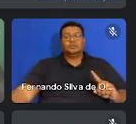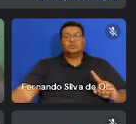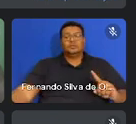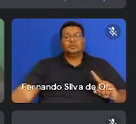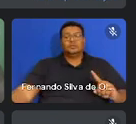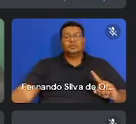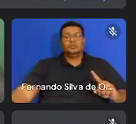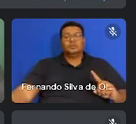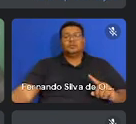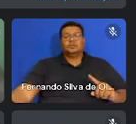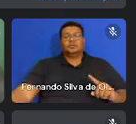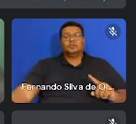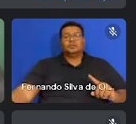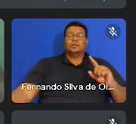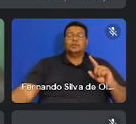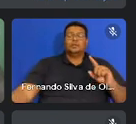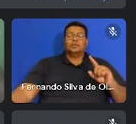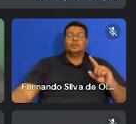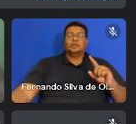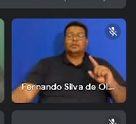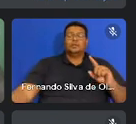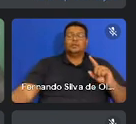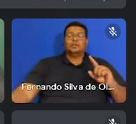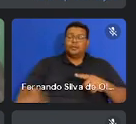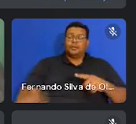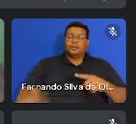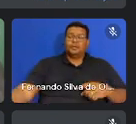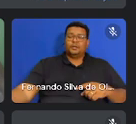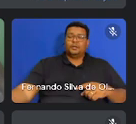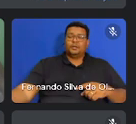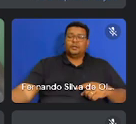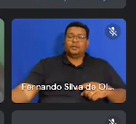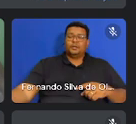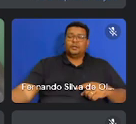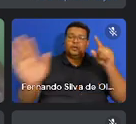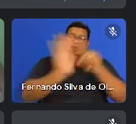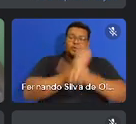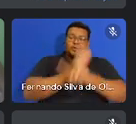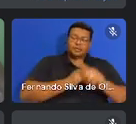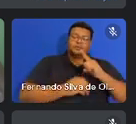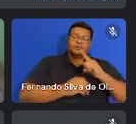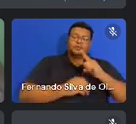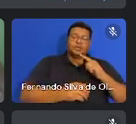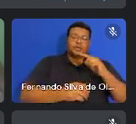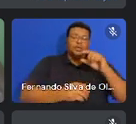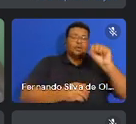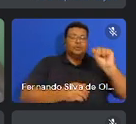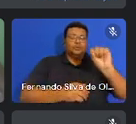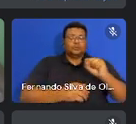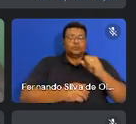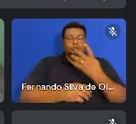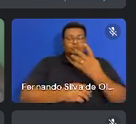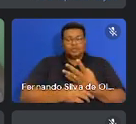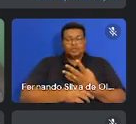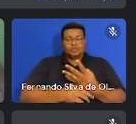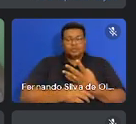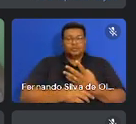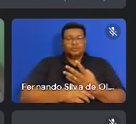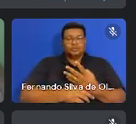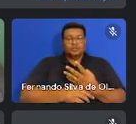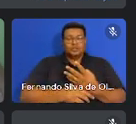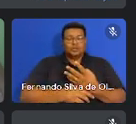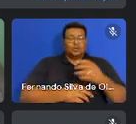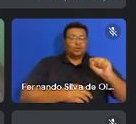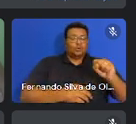quando você colocar, por exemplo, na mesma questão, né? Você coloca o 844, você não pode colocar o